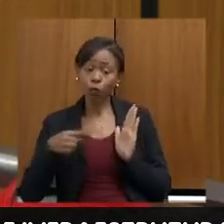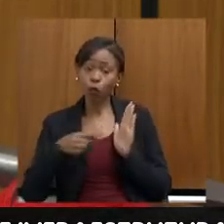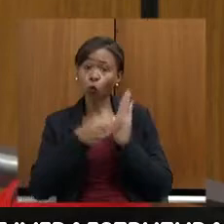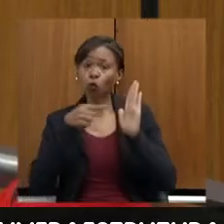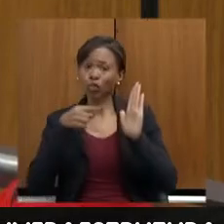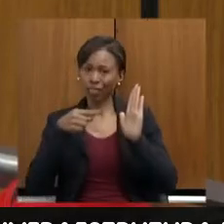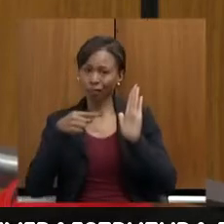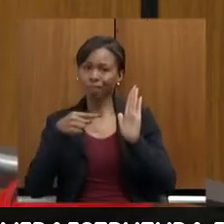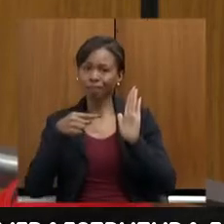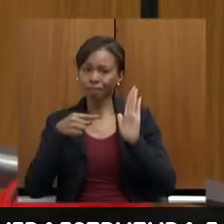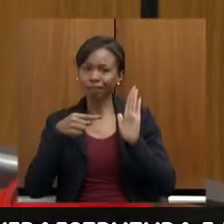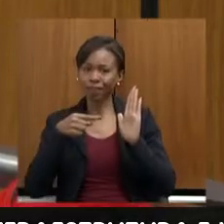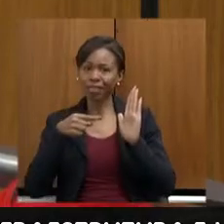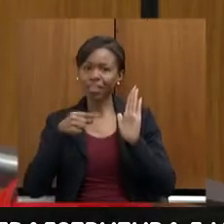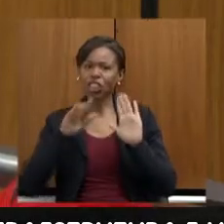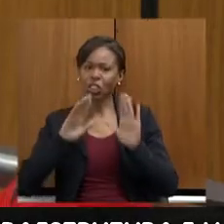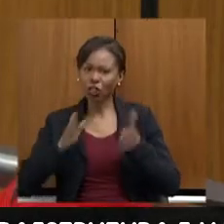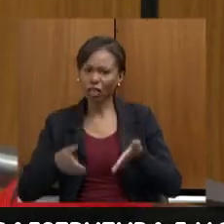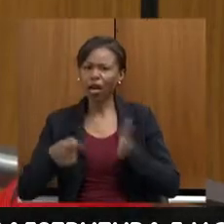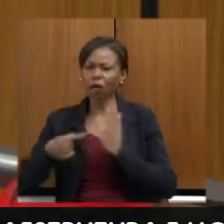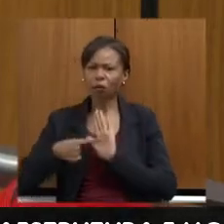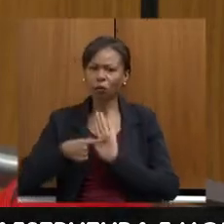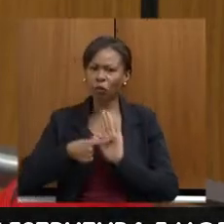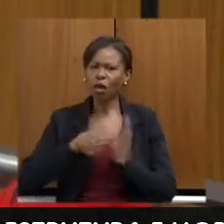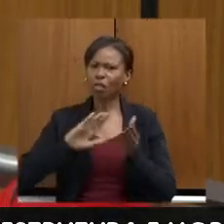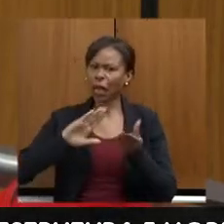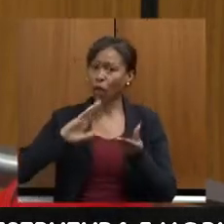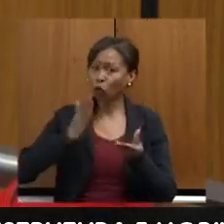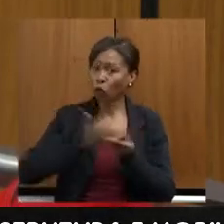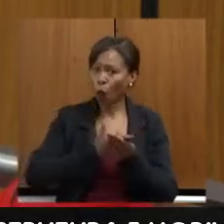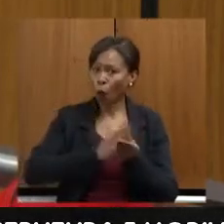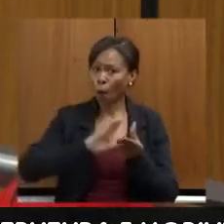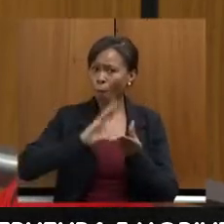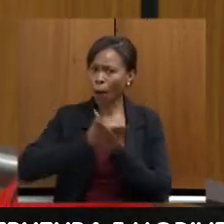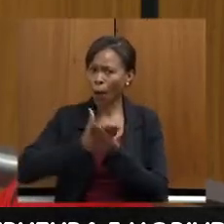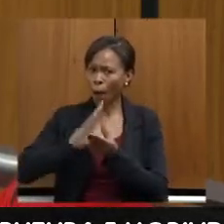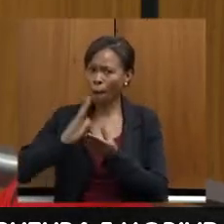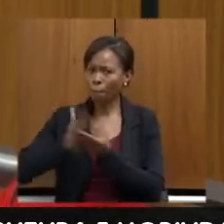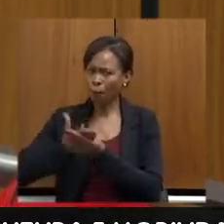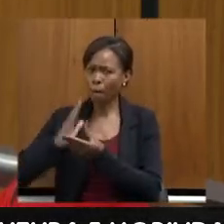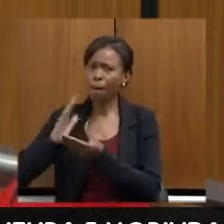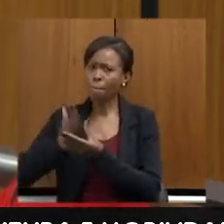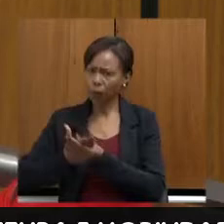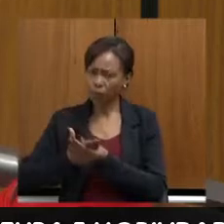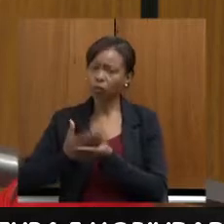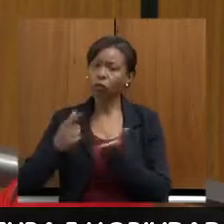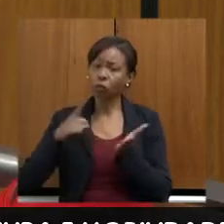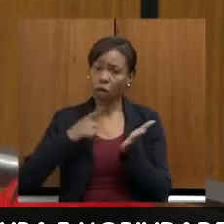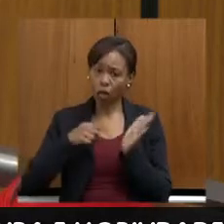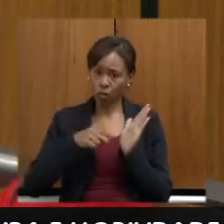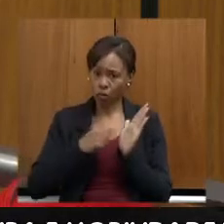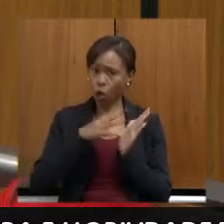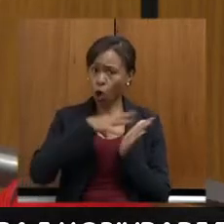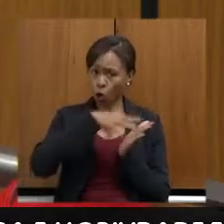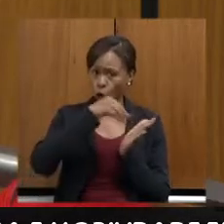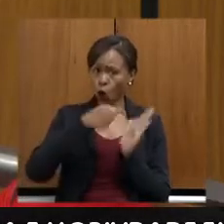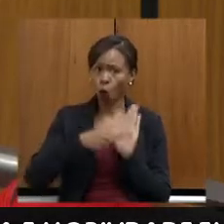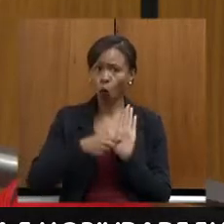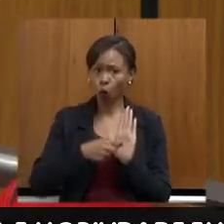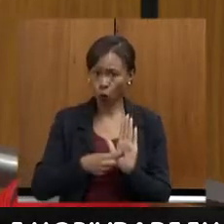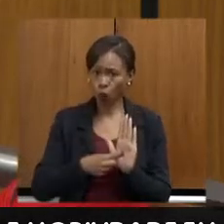feitas e das representações e das ações ajuizadas aqui que eu fiz menção a elas né para não ficar numa